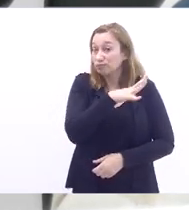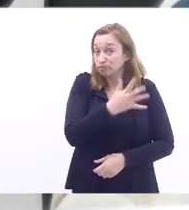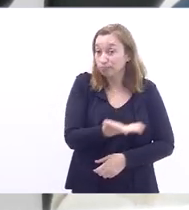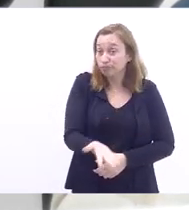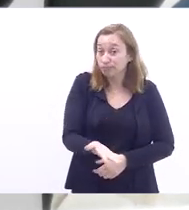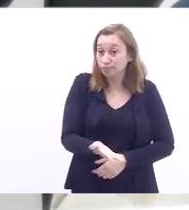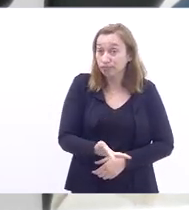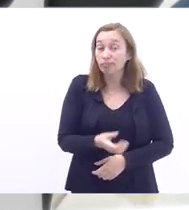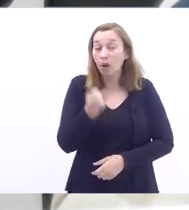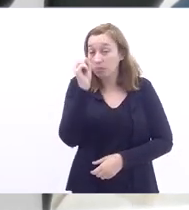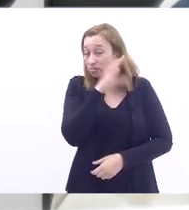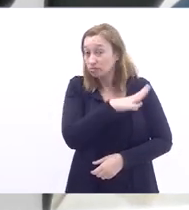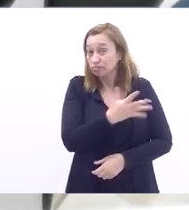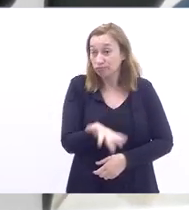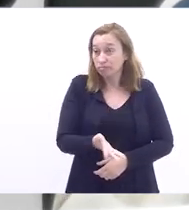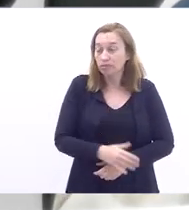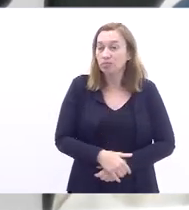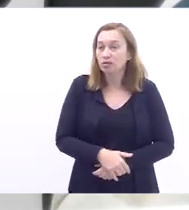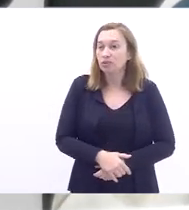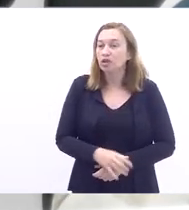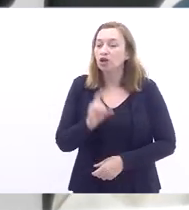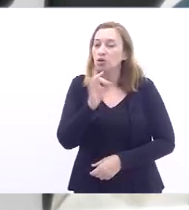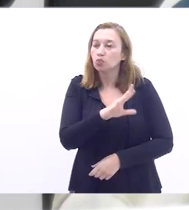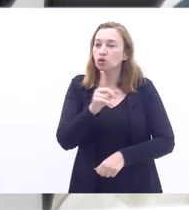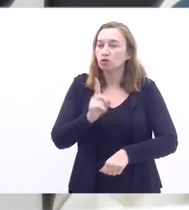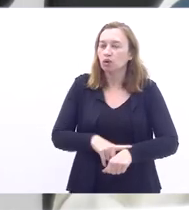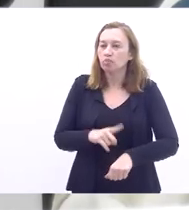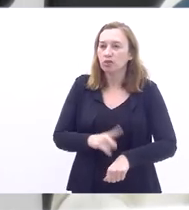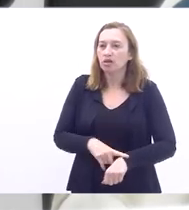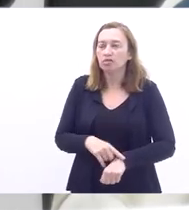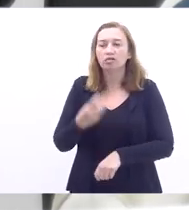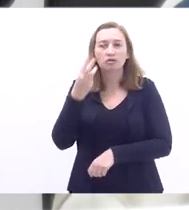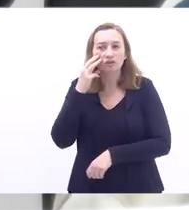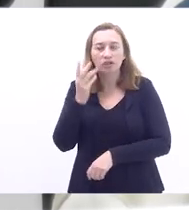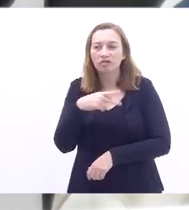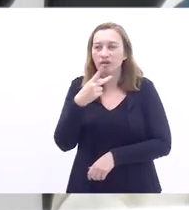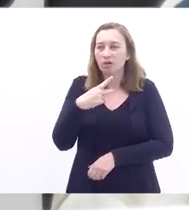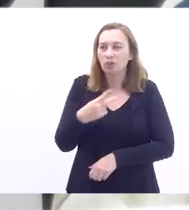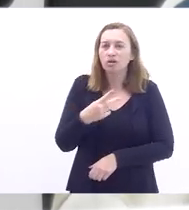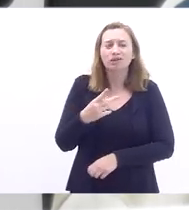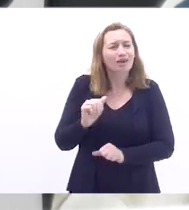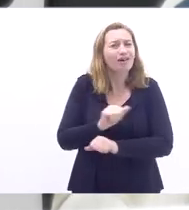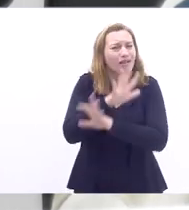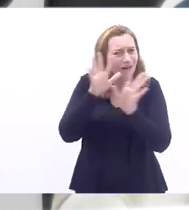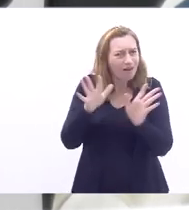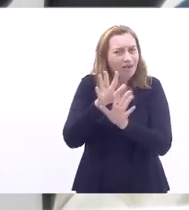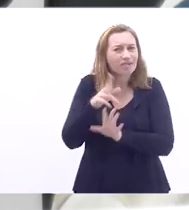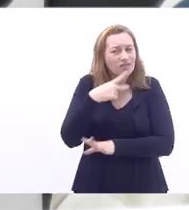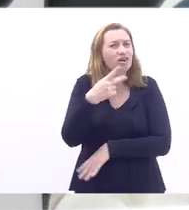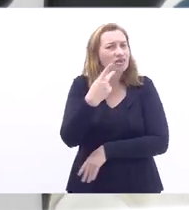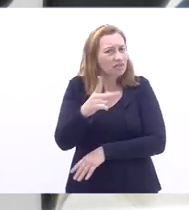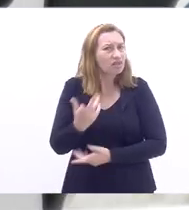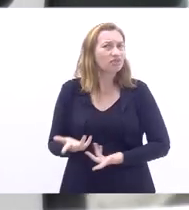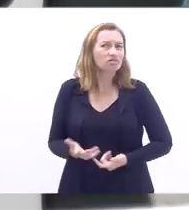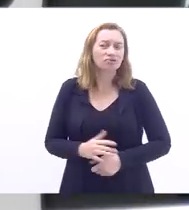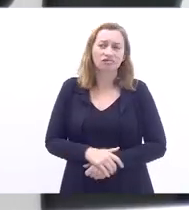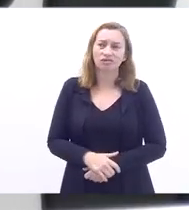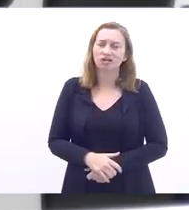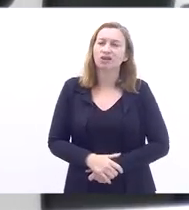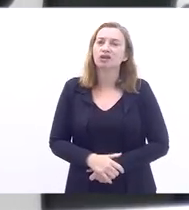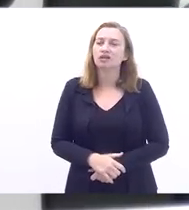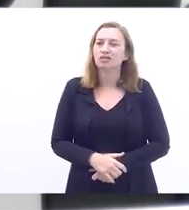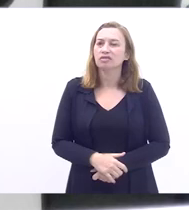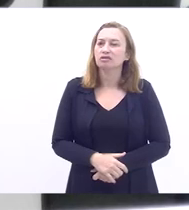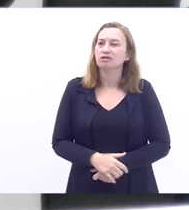é um absurdo e o último ponto que o até que tava colocando é tá bem claro não parecer deles Oi